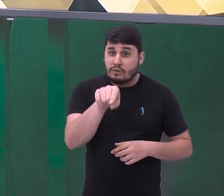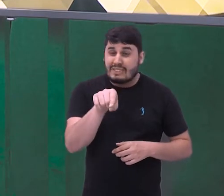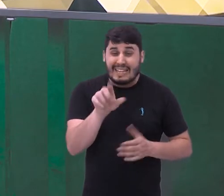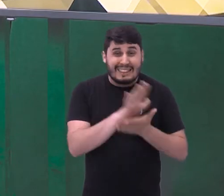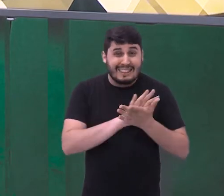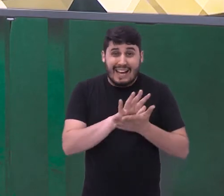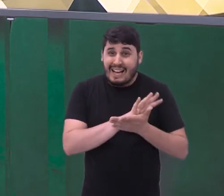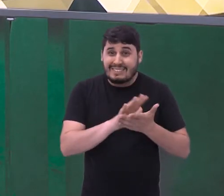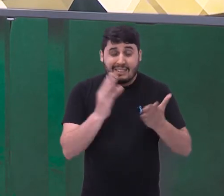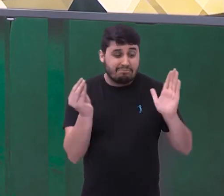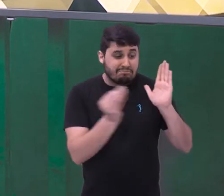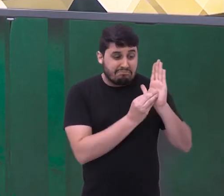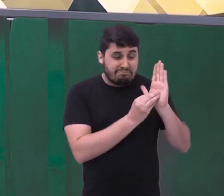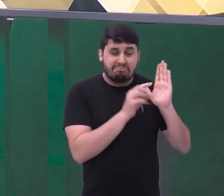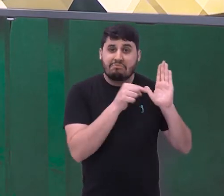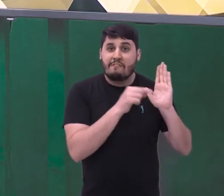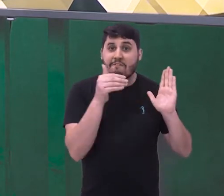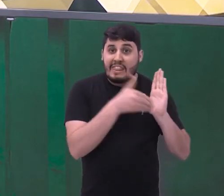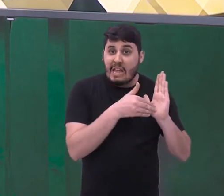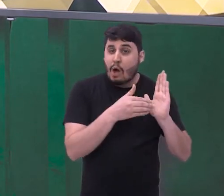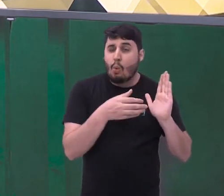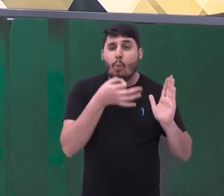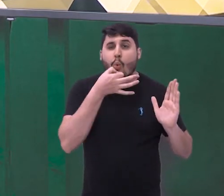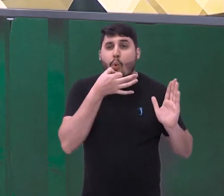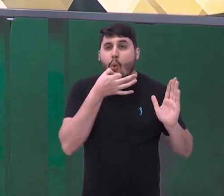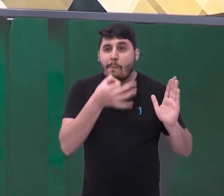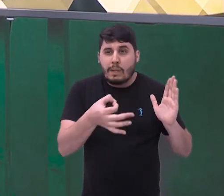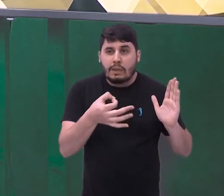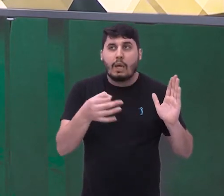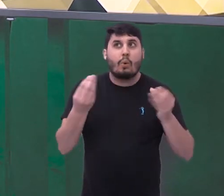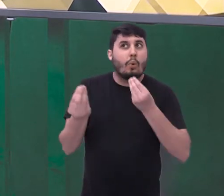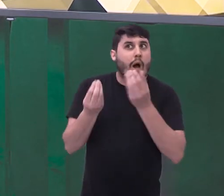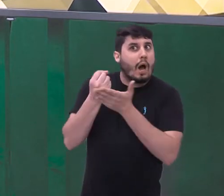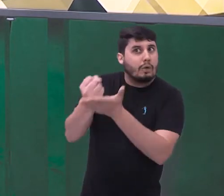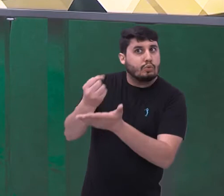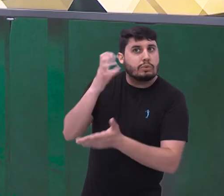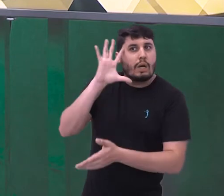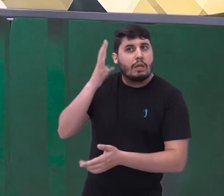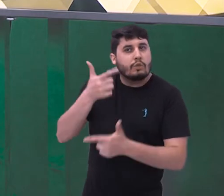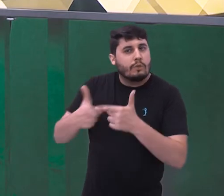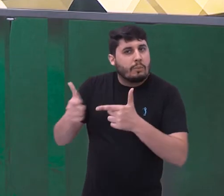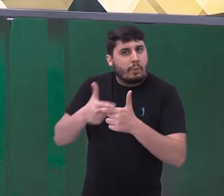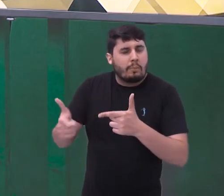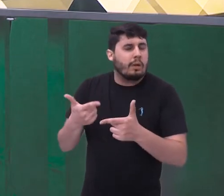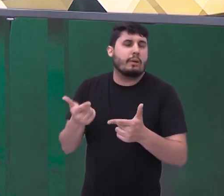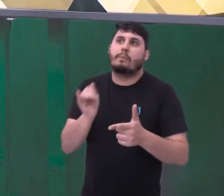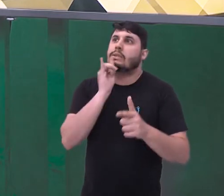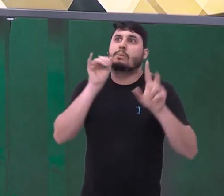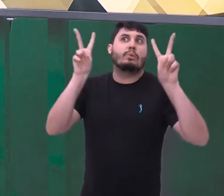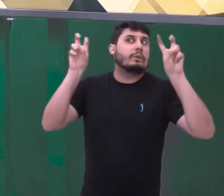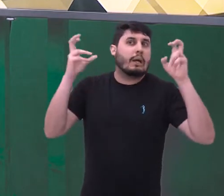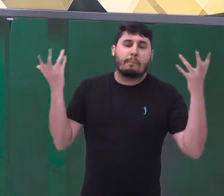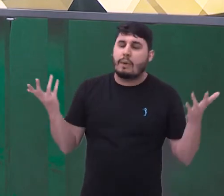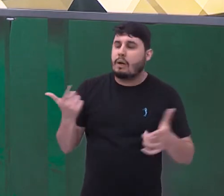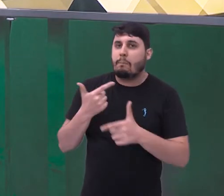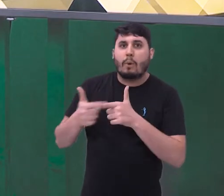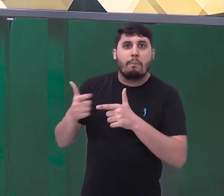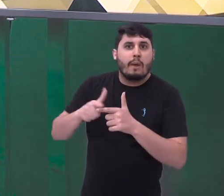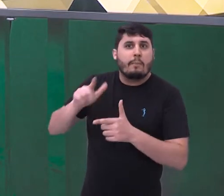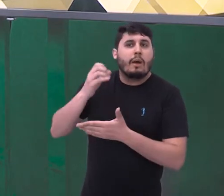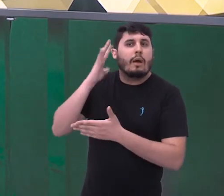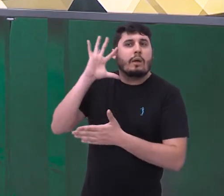uma dissertação. Se você tem competência 1, 2, 3, 4, 5 e não resolve, uau!